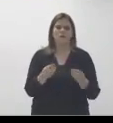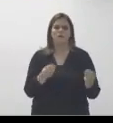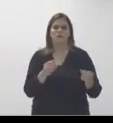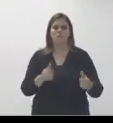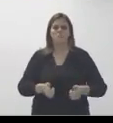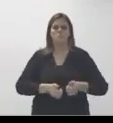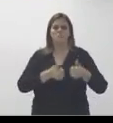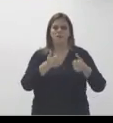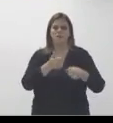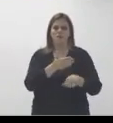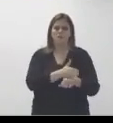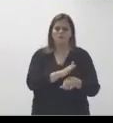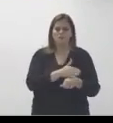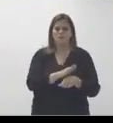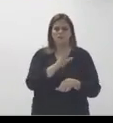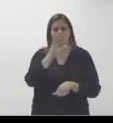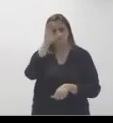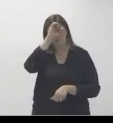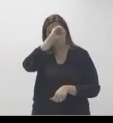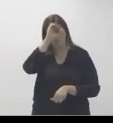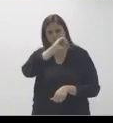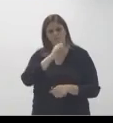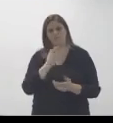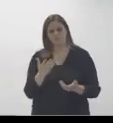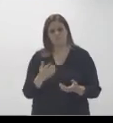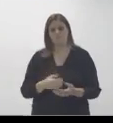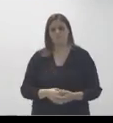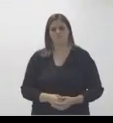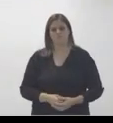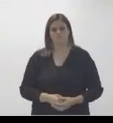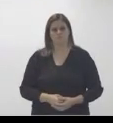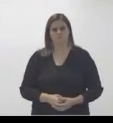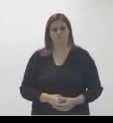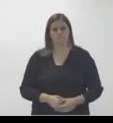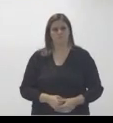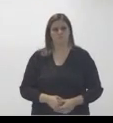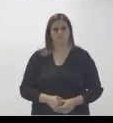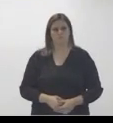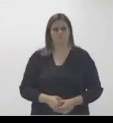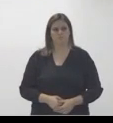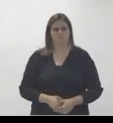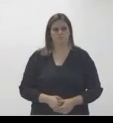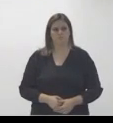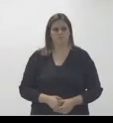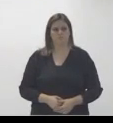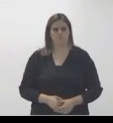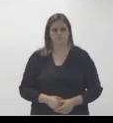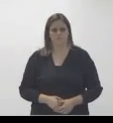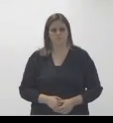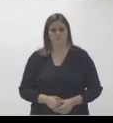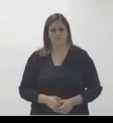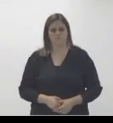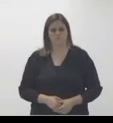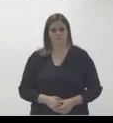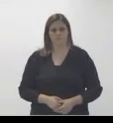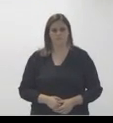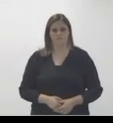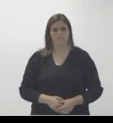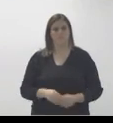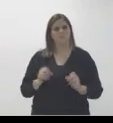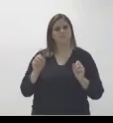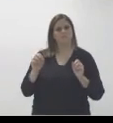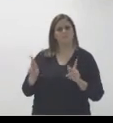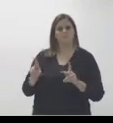nos estágios as políticas públicas ok fernanda outra questão aqui